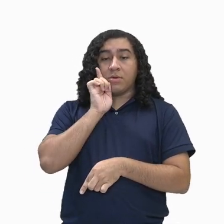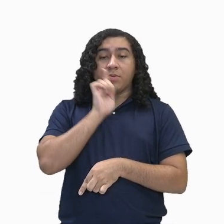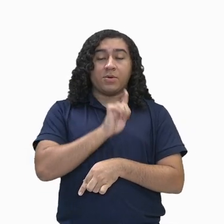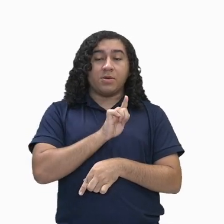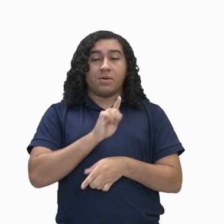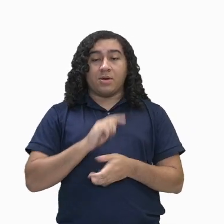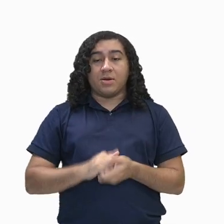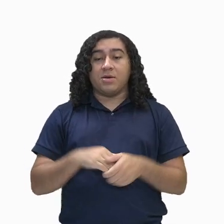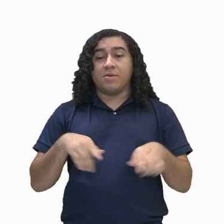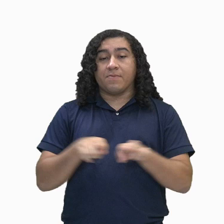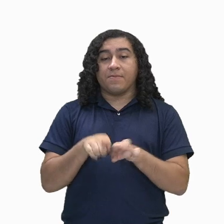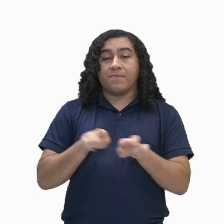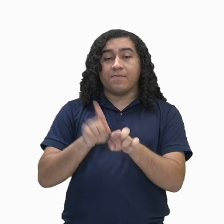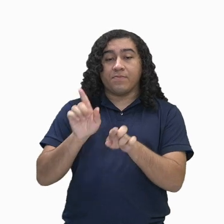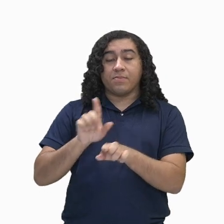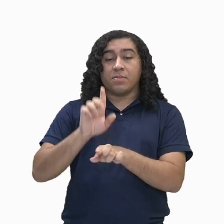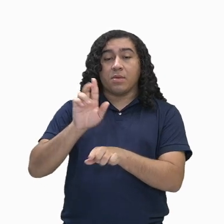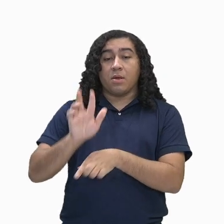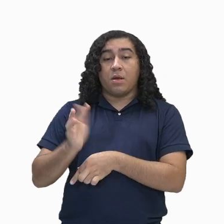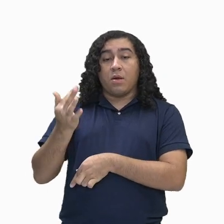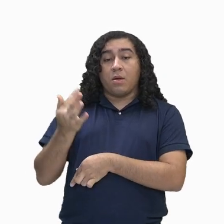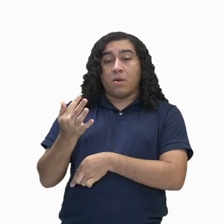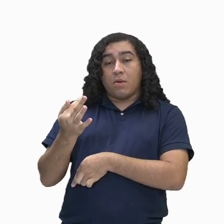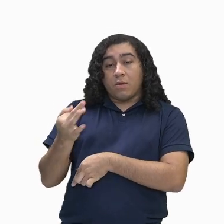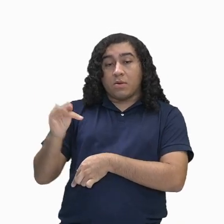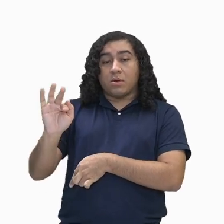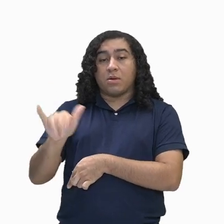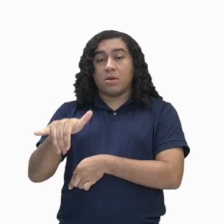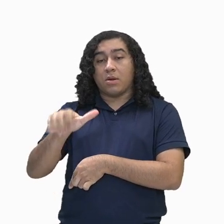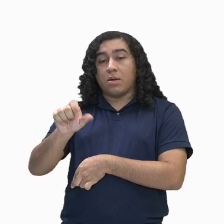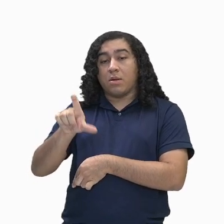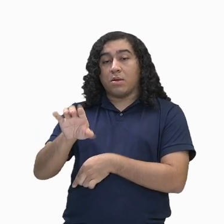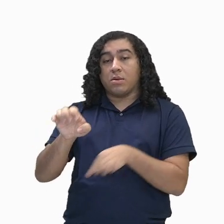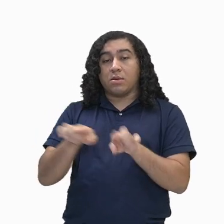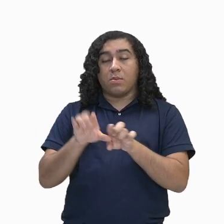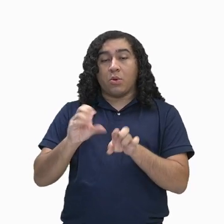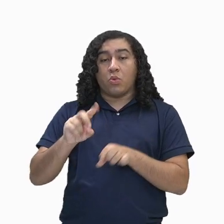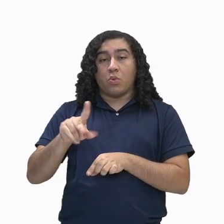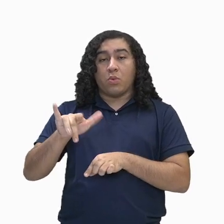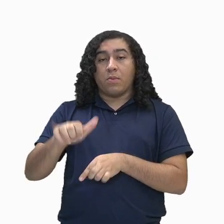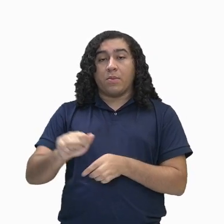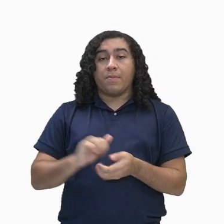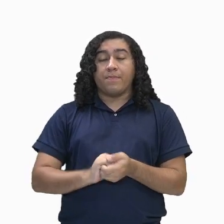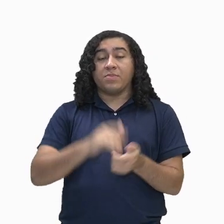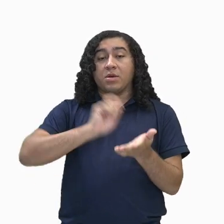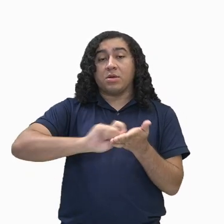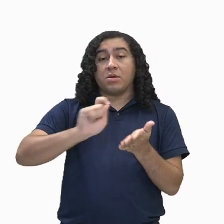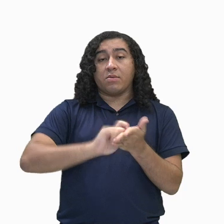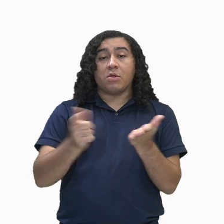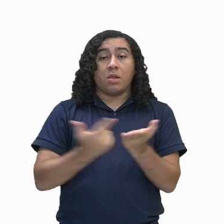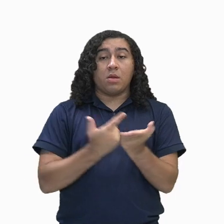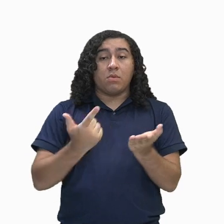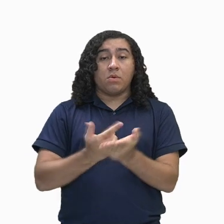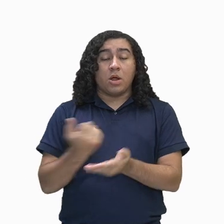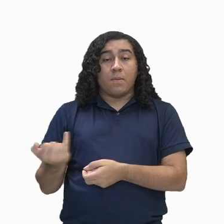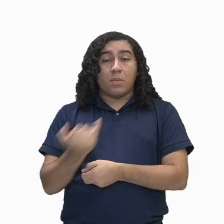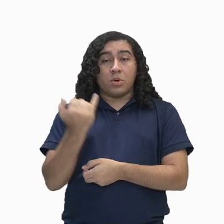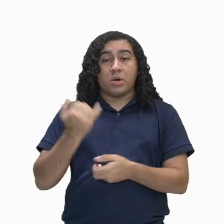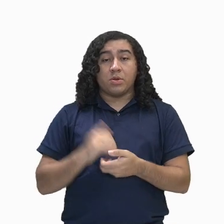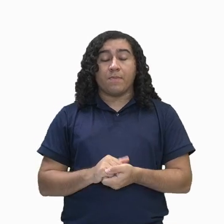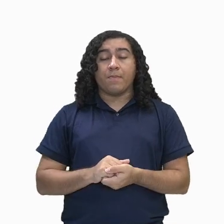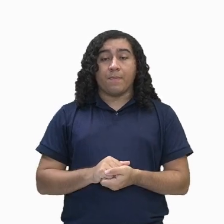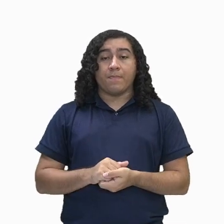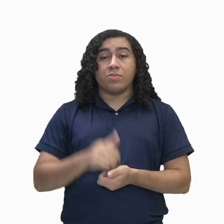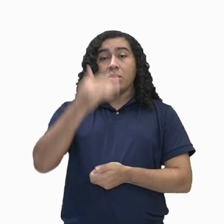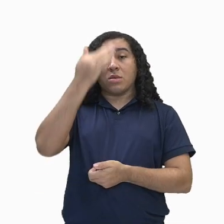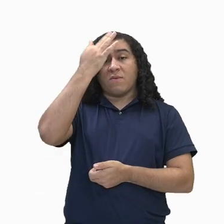que interessante, quando nós pensamos em Cassiry, ele escreveu obras muito importantes, como a